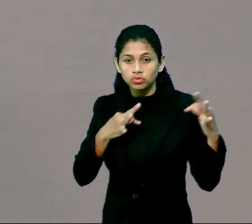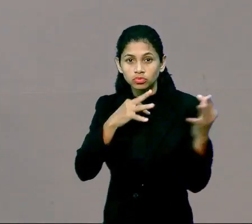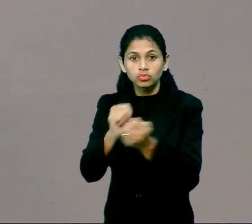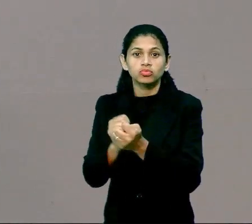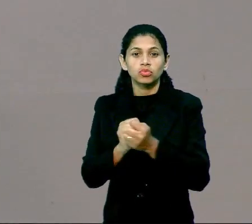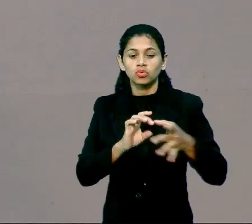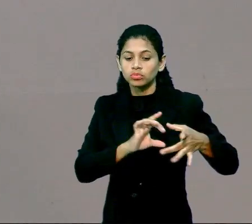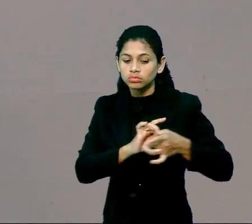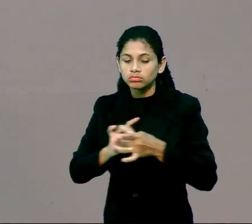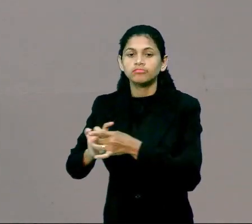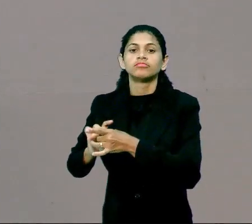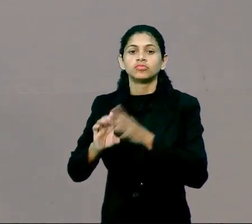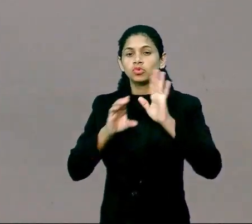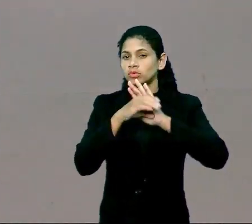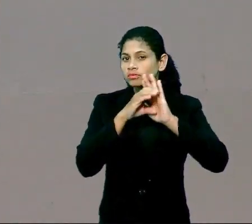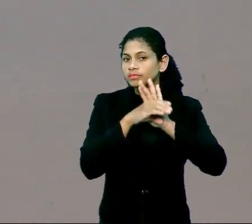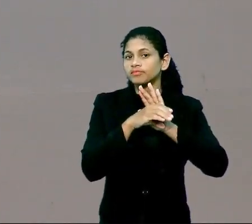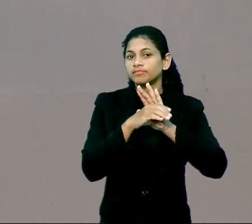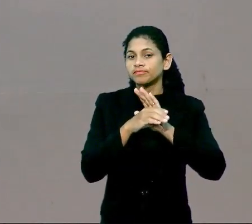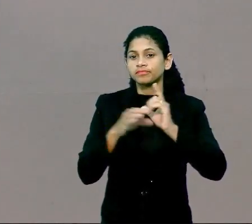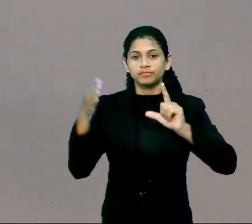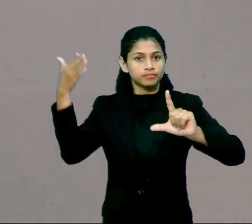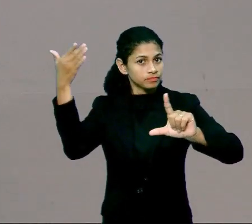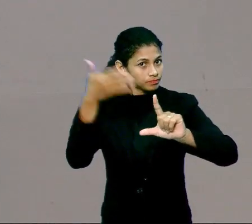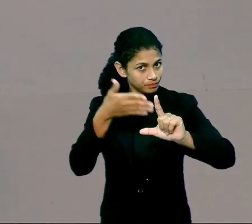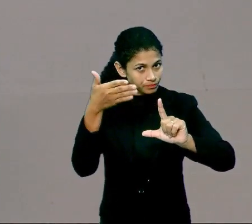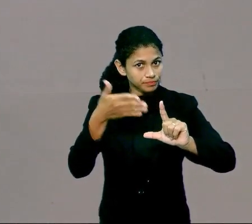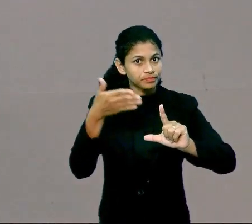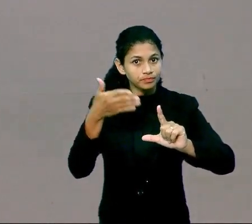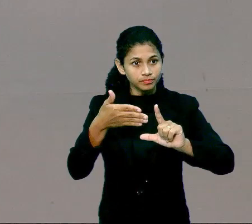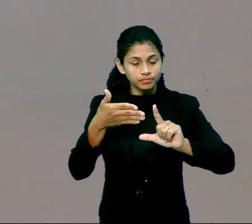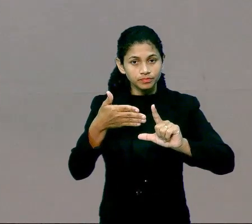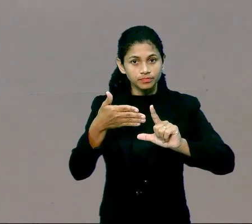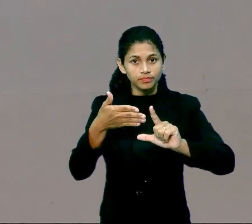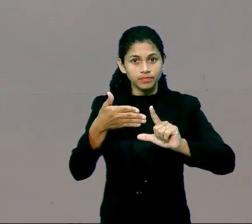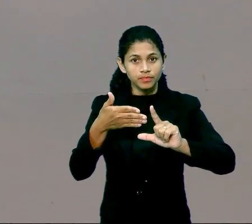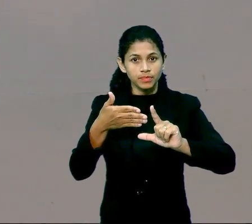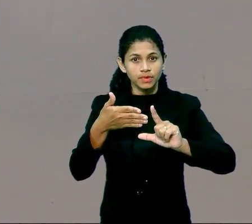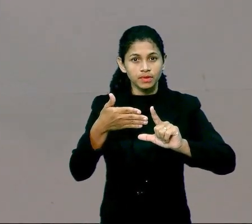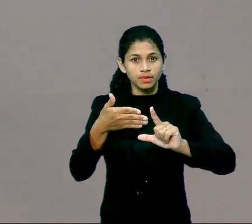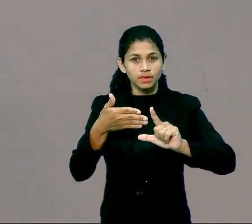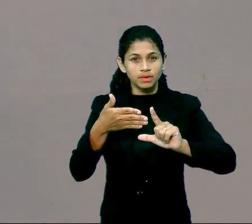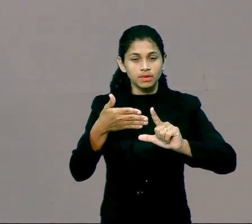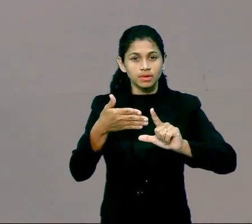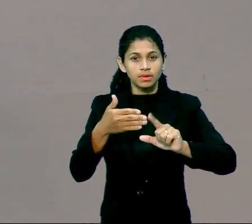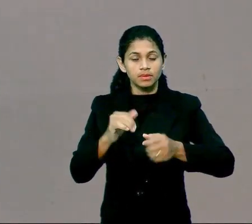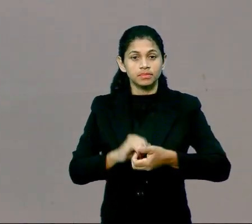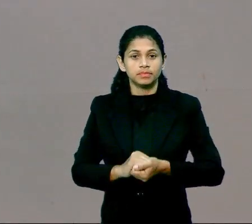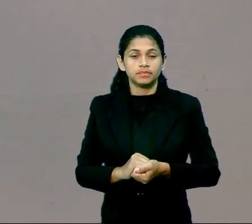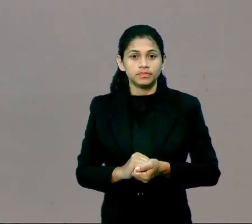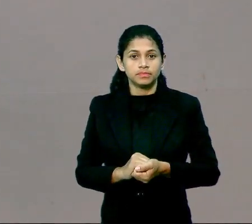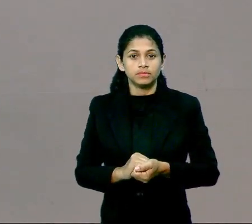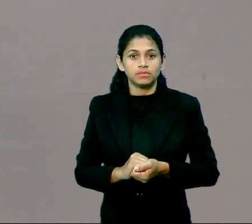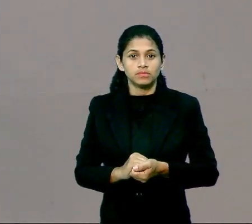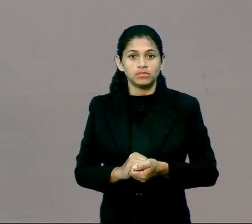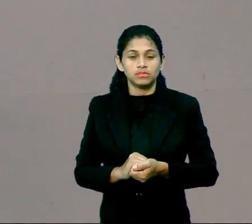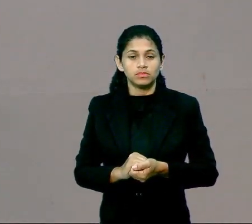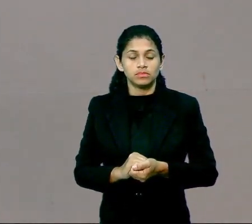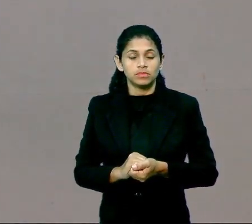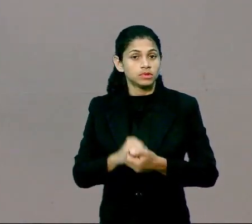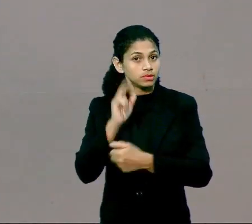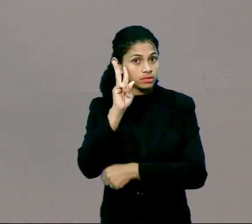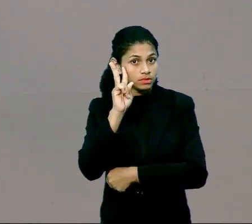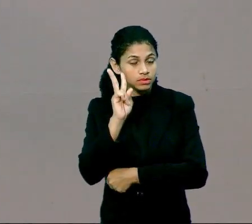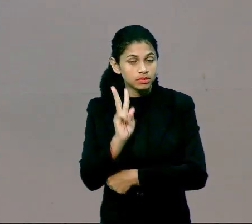conteúdo. É só acessar a plataforma que está aqui na tela, que eu acho que é desse lado, aqui, acertei. E aí você vai poder ver